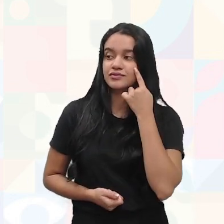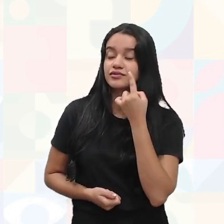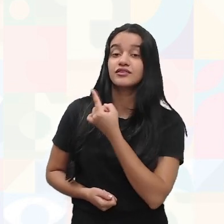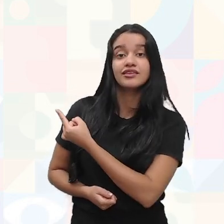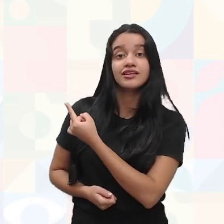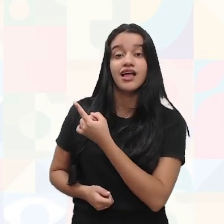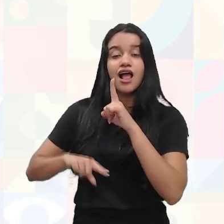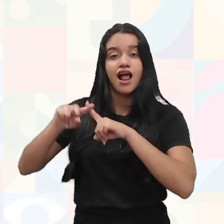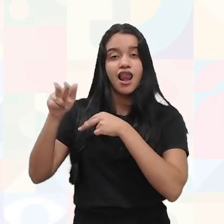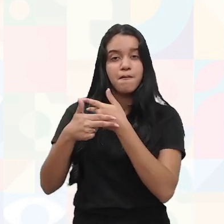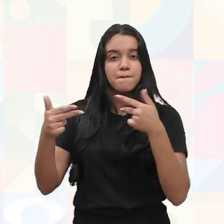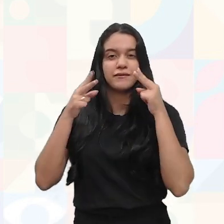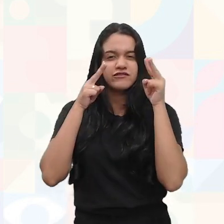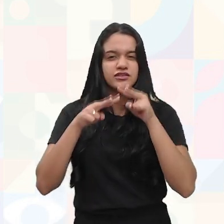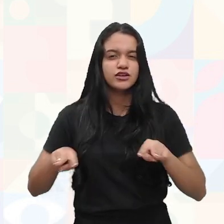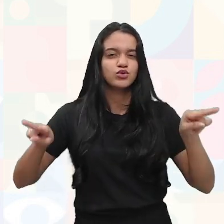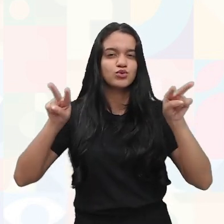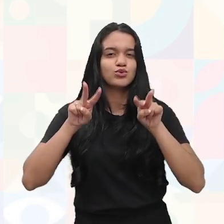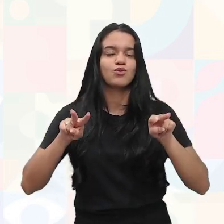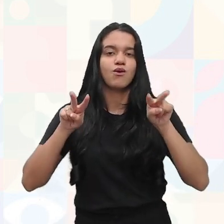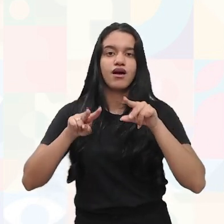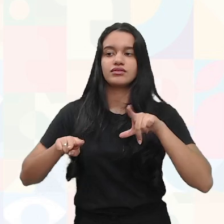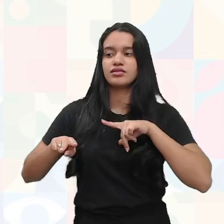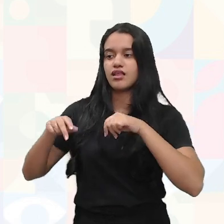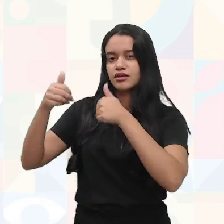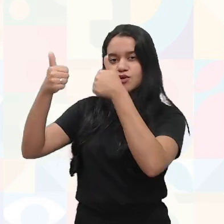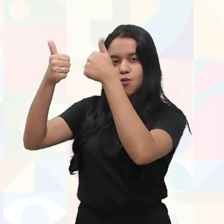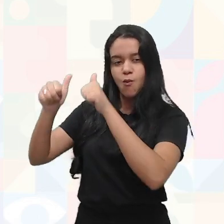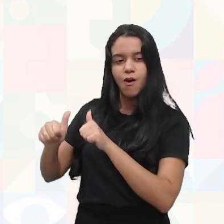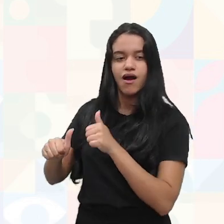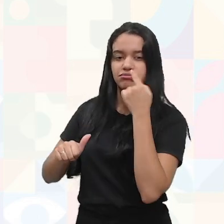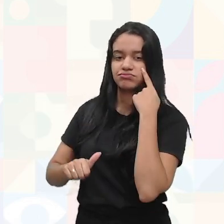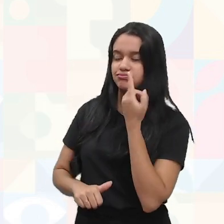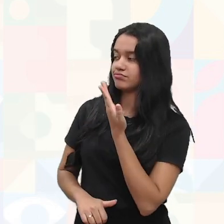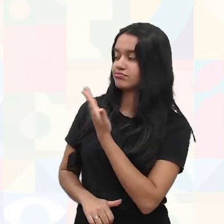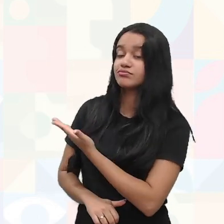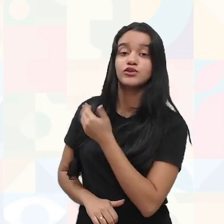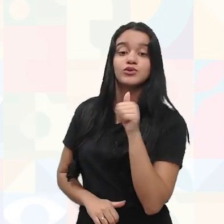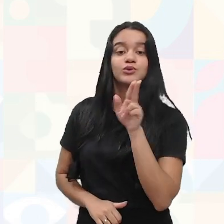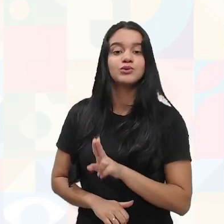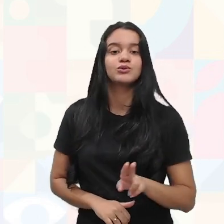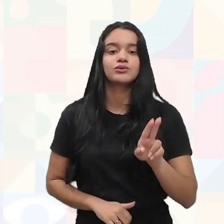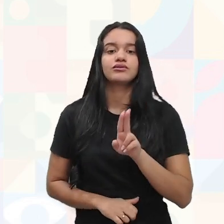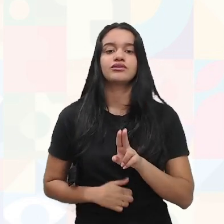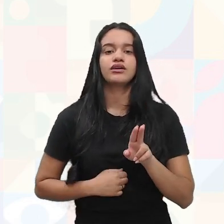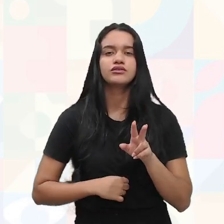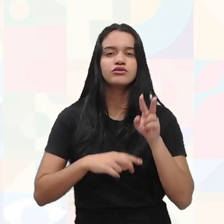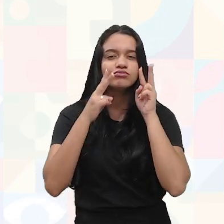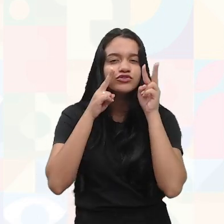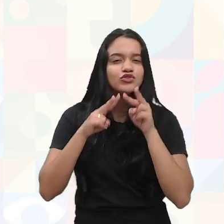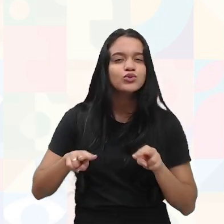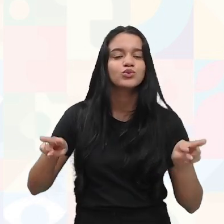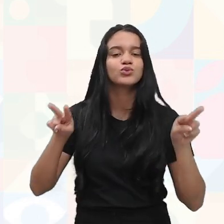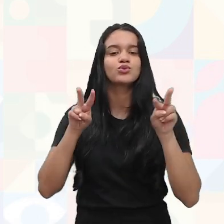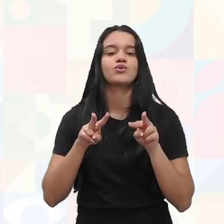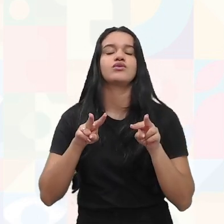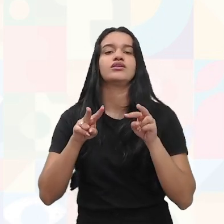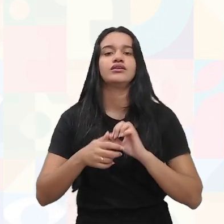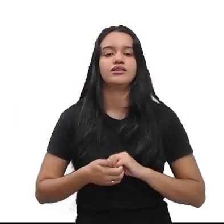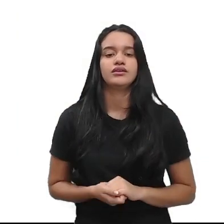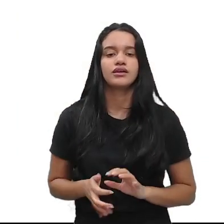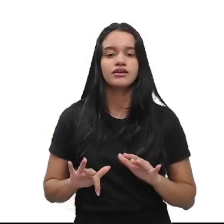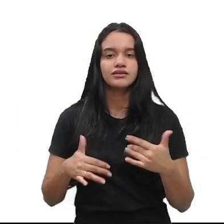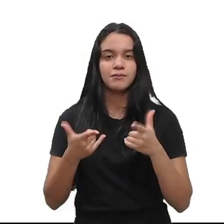Elementos visuais. Aí tem uma arte, né, de uma hamburgueria e que utiliza vários elementos visuais, né? Tem efeitos aí